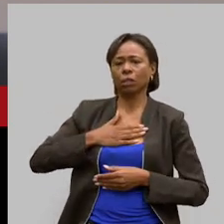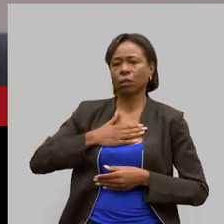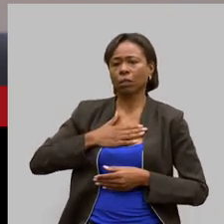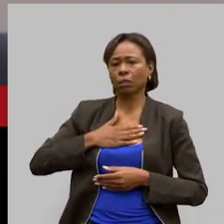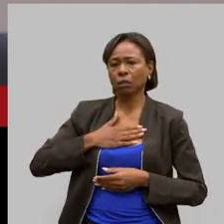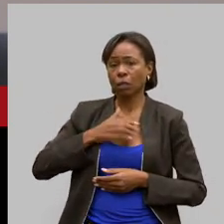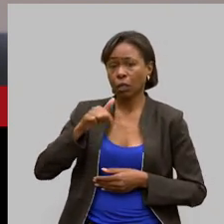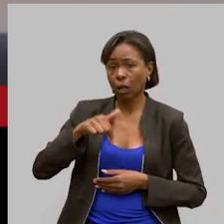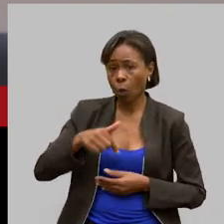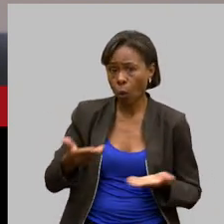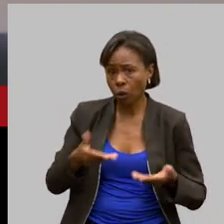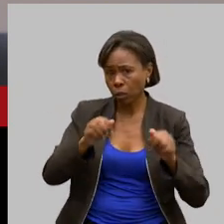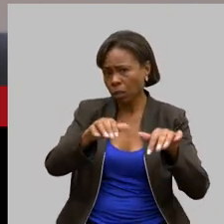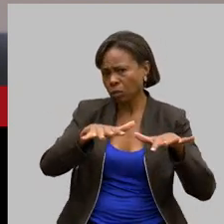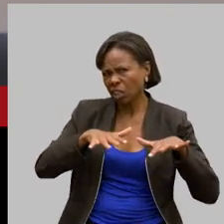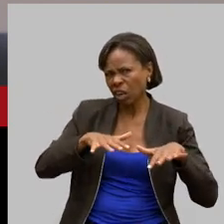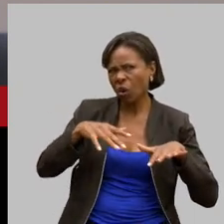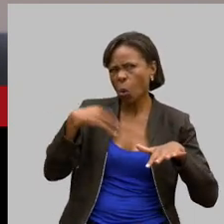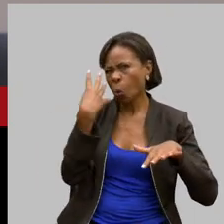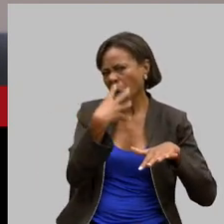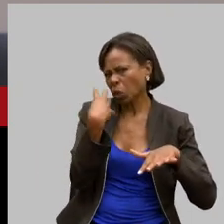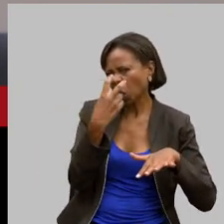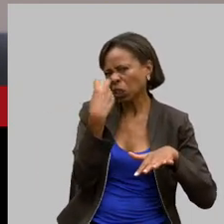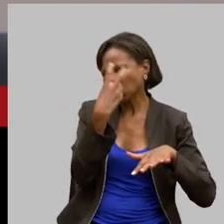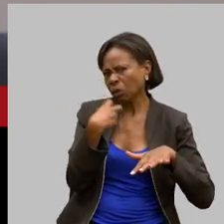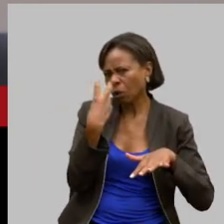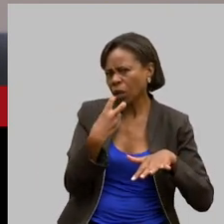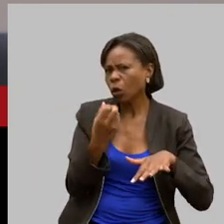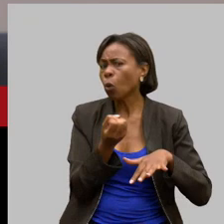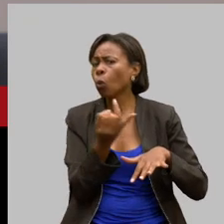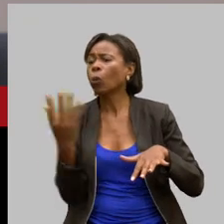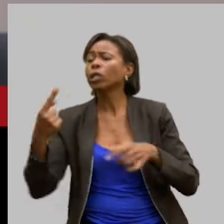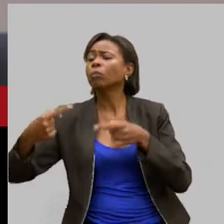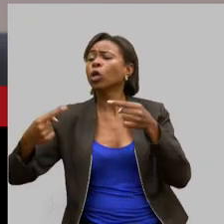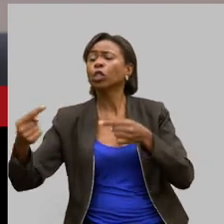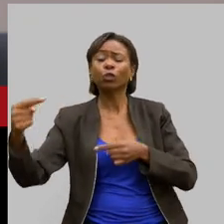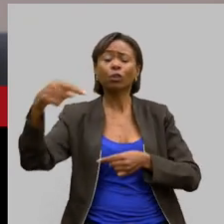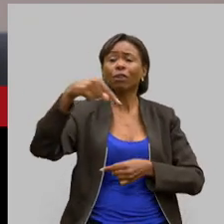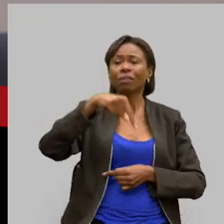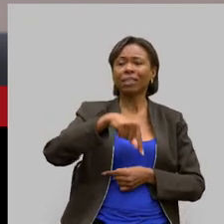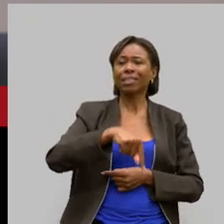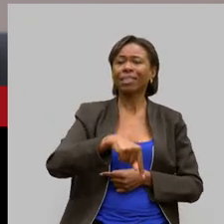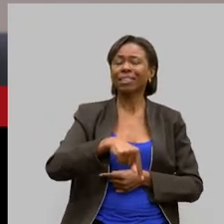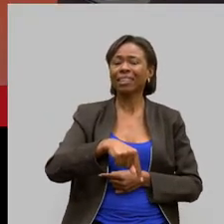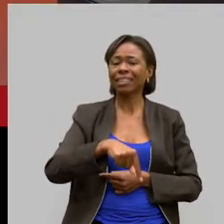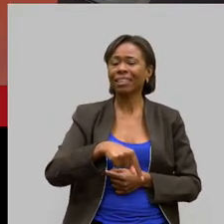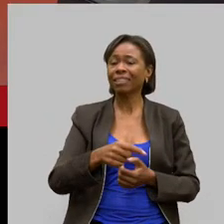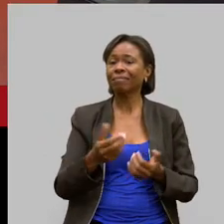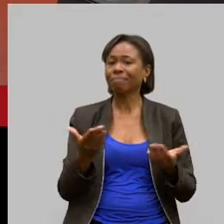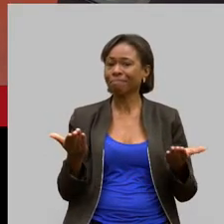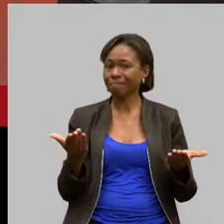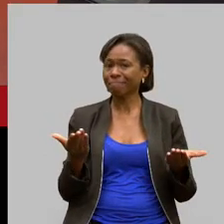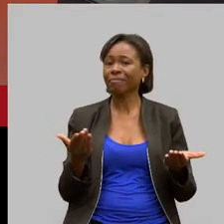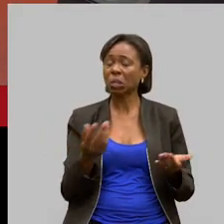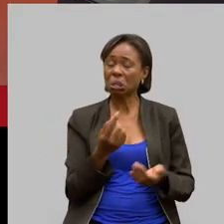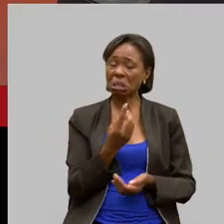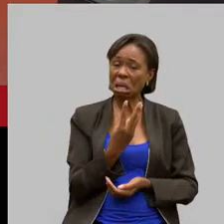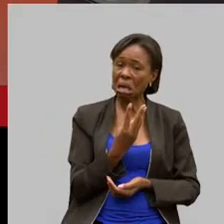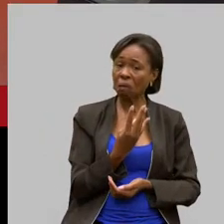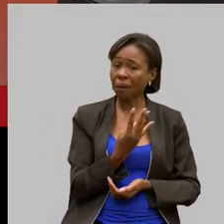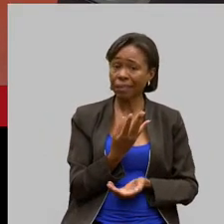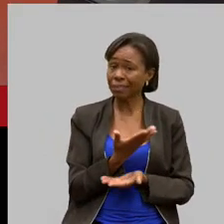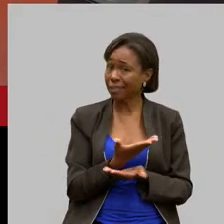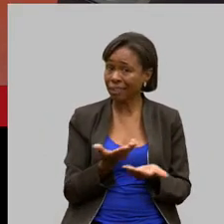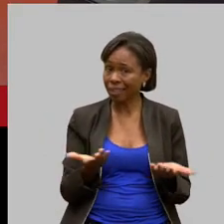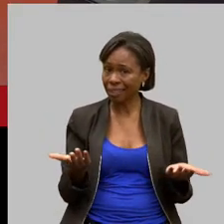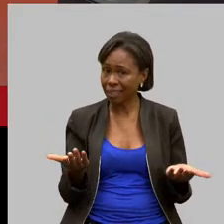quatro ou cinco se não me engano a fala do Procurador procurador parabéns pelas suas falas isso nos representa muito